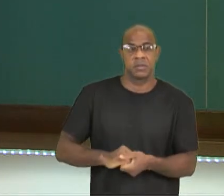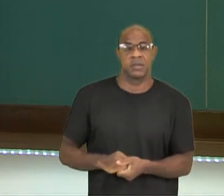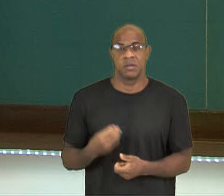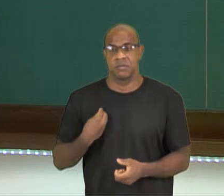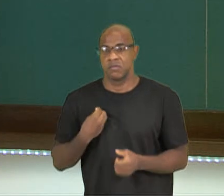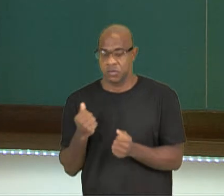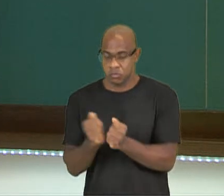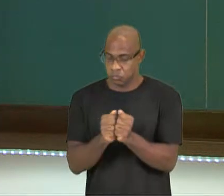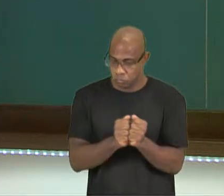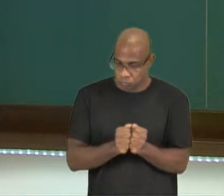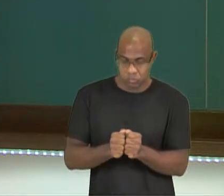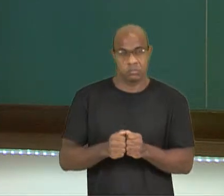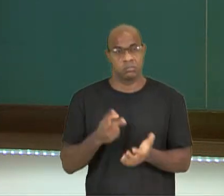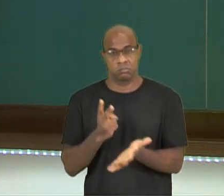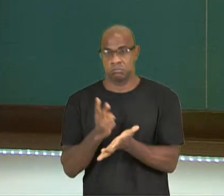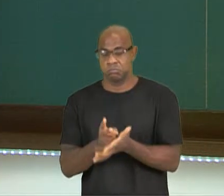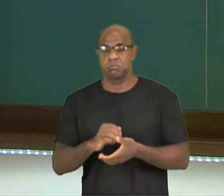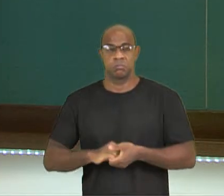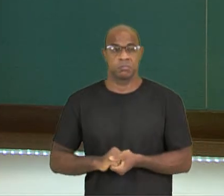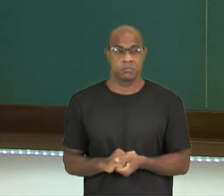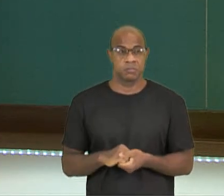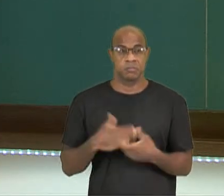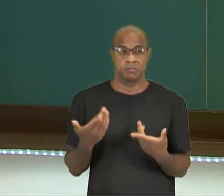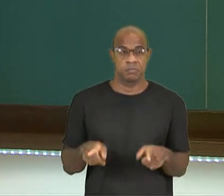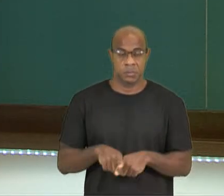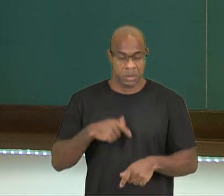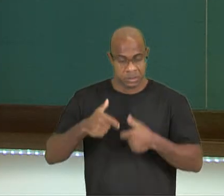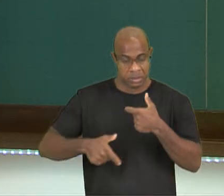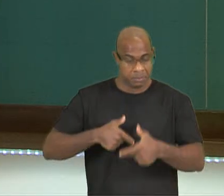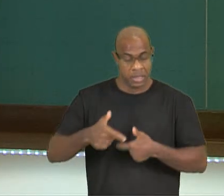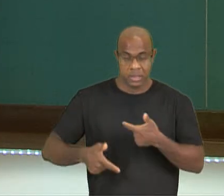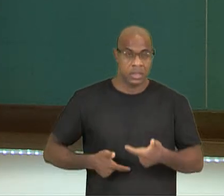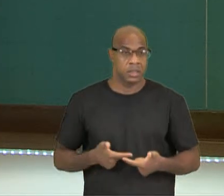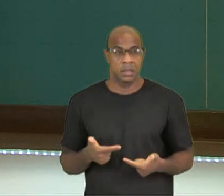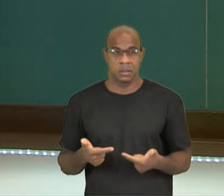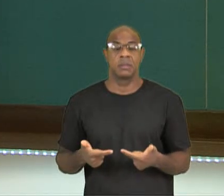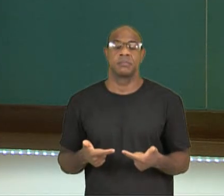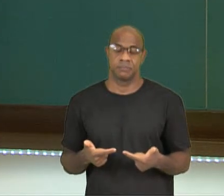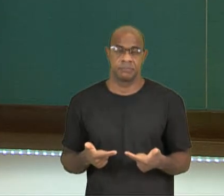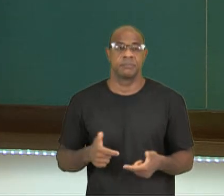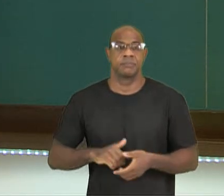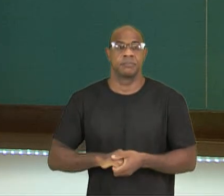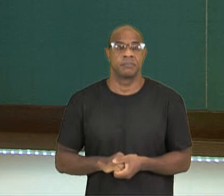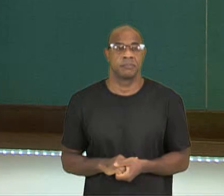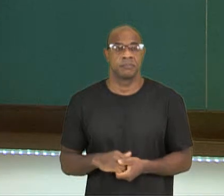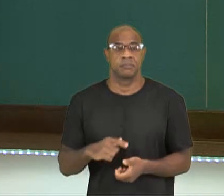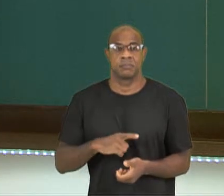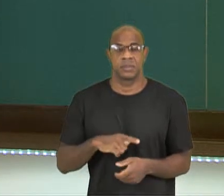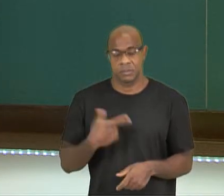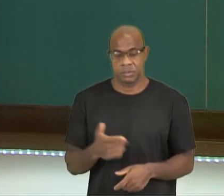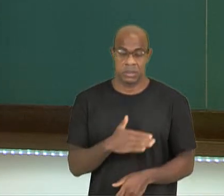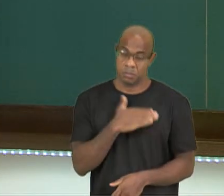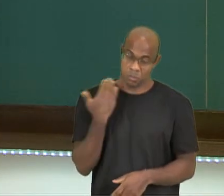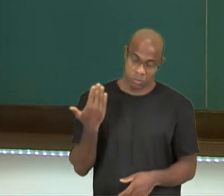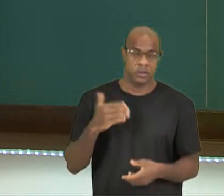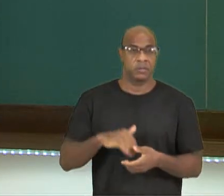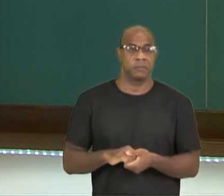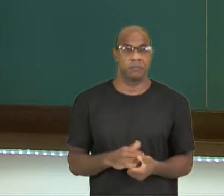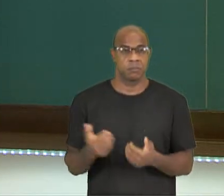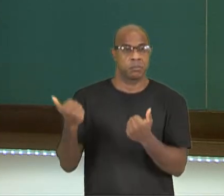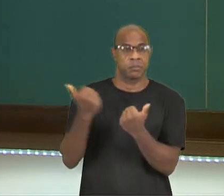depois que ele falece. Quem assume o projeto arquitetônico por um período é o Rafael Sanzio, que também vem a falecer mais